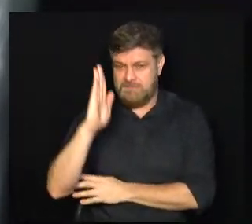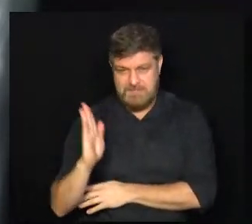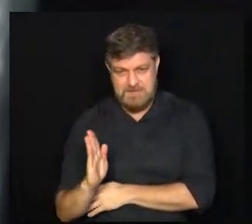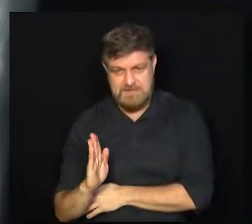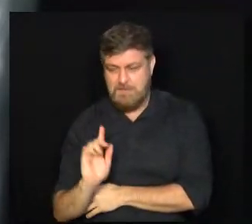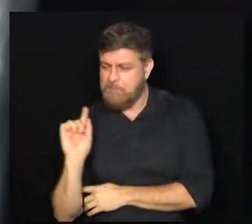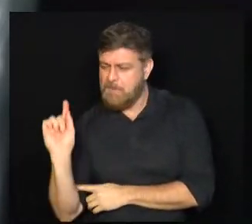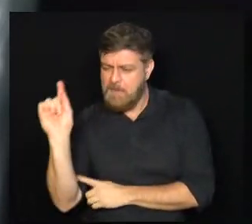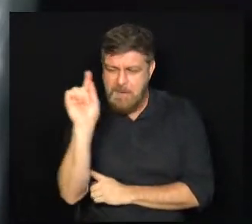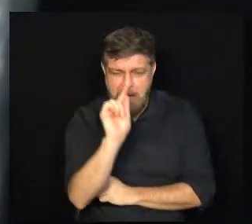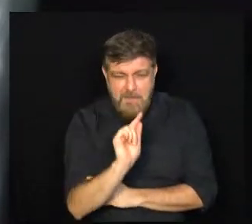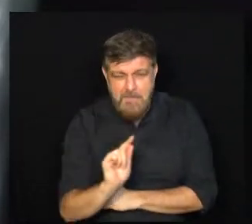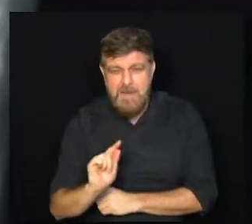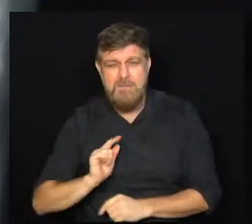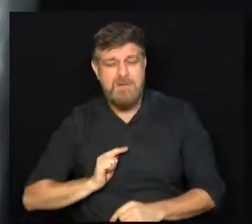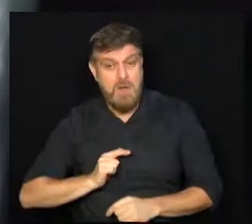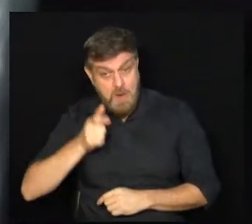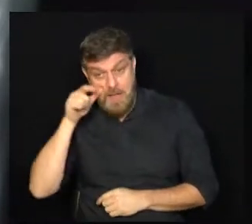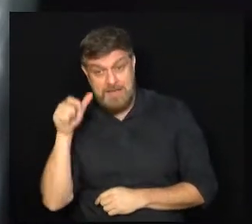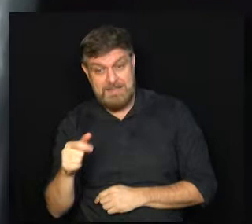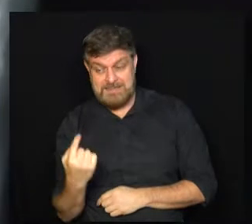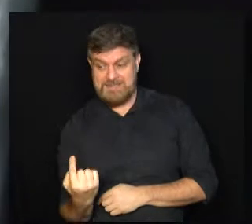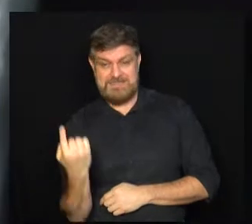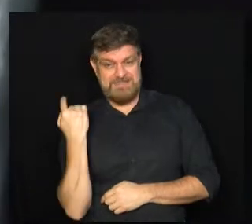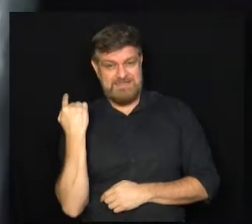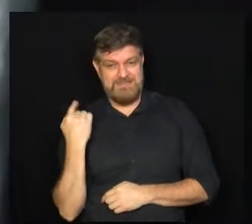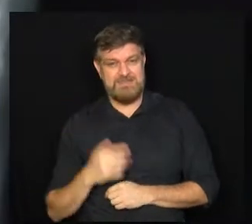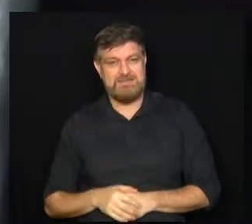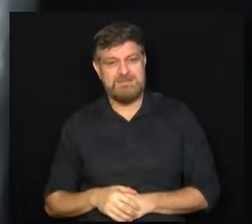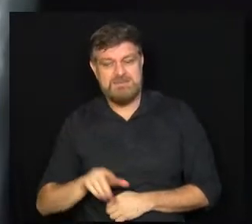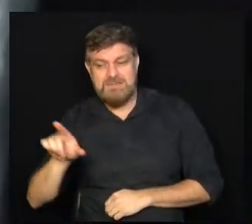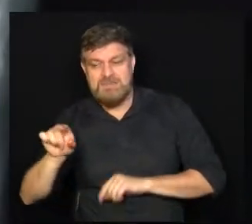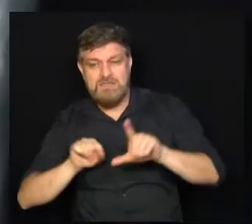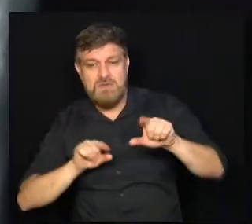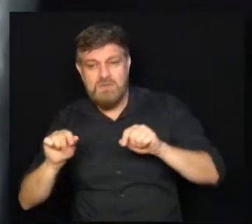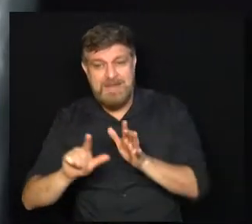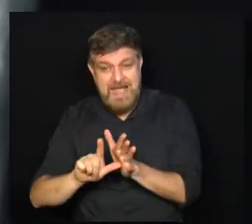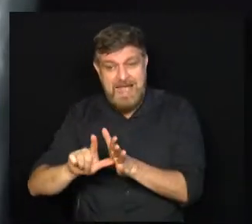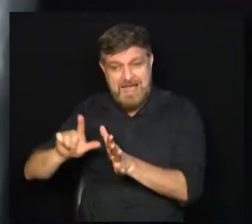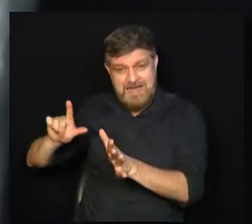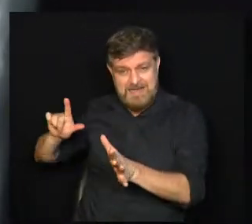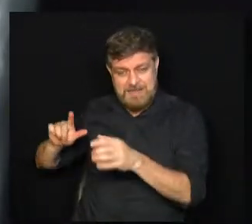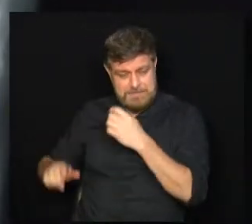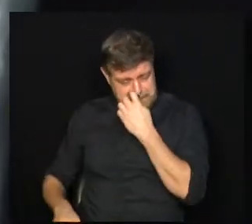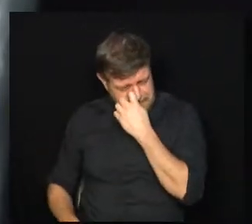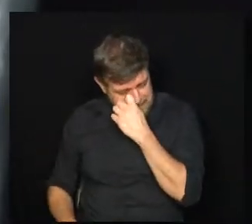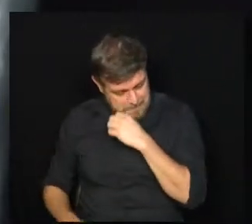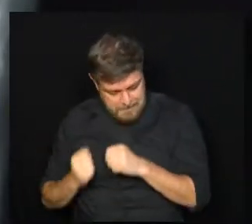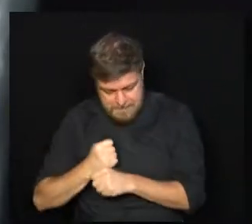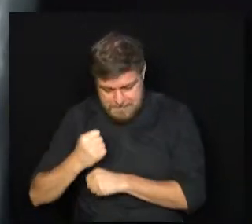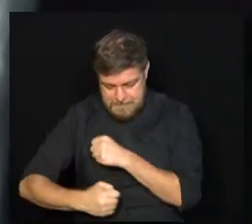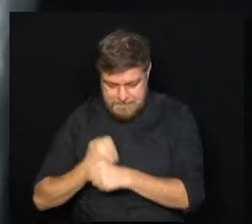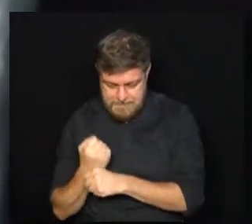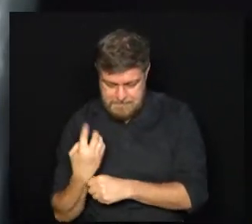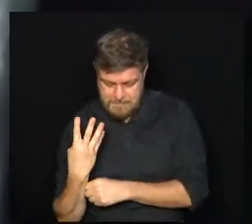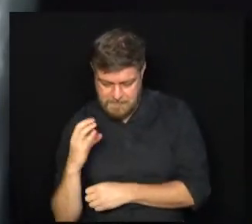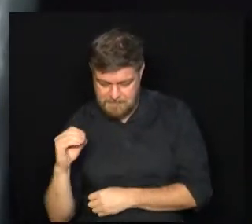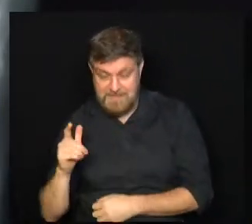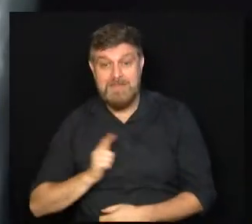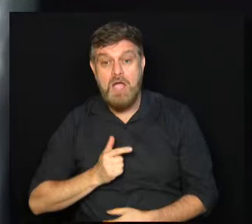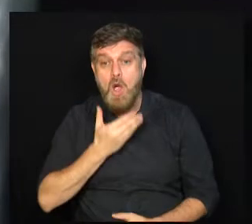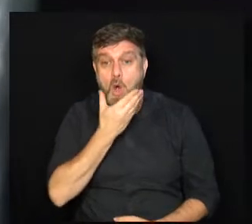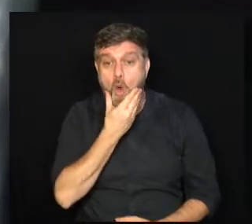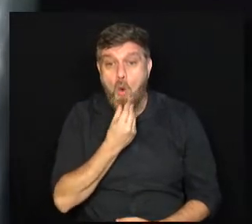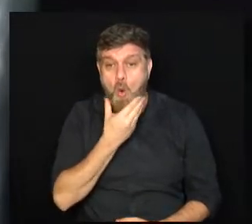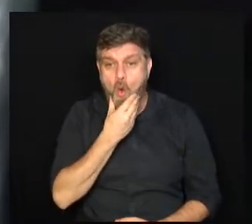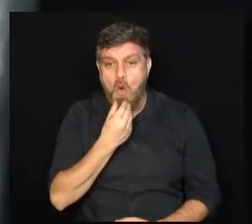uma coisa muito interessante na época, eles preferiam, antes da década de 40, né, que fossem comissários